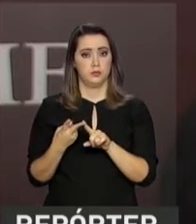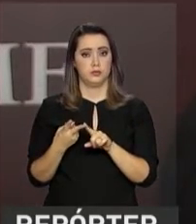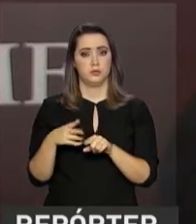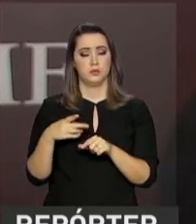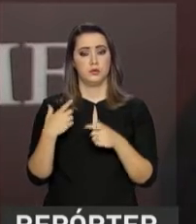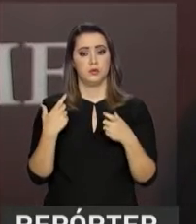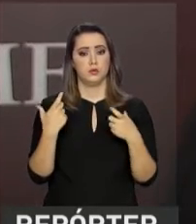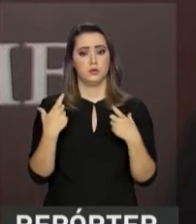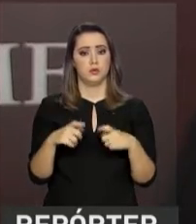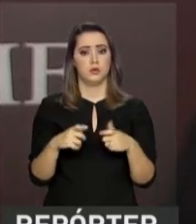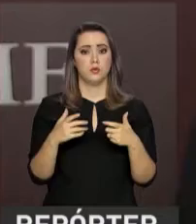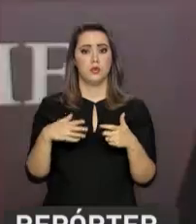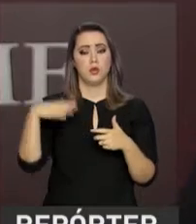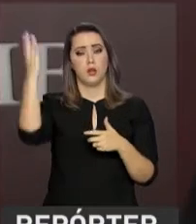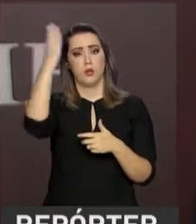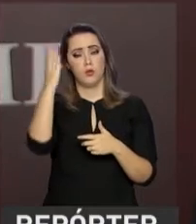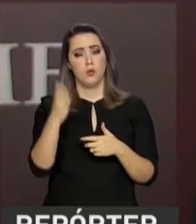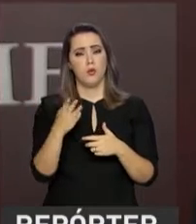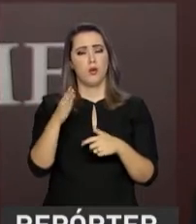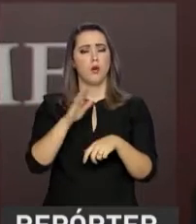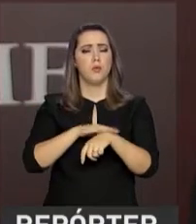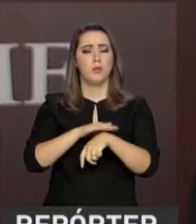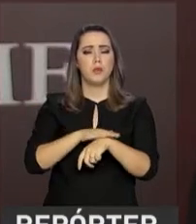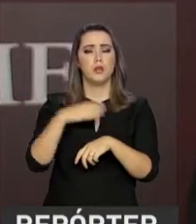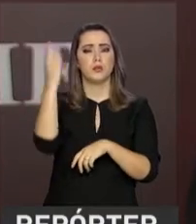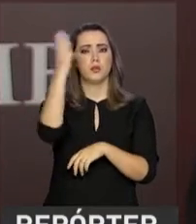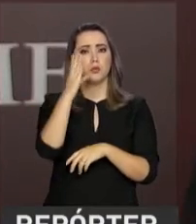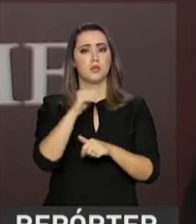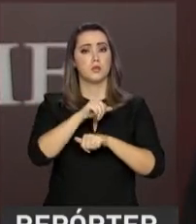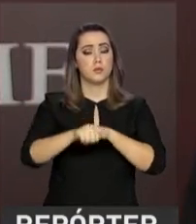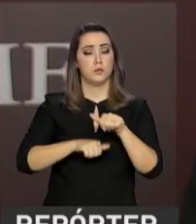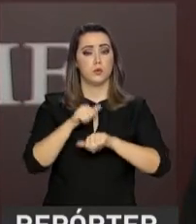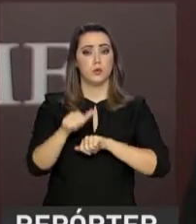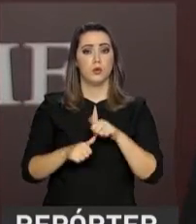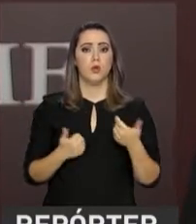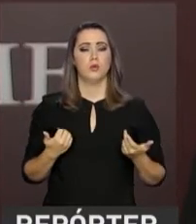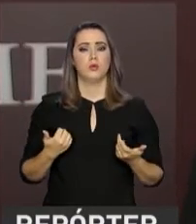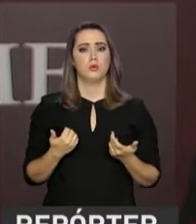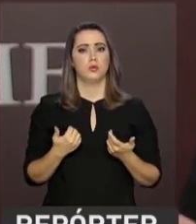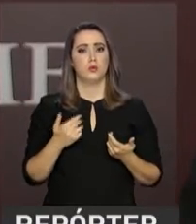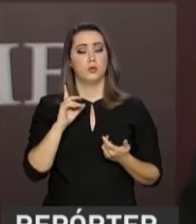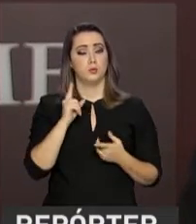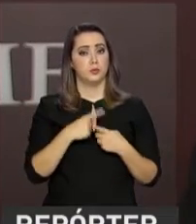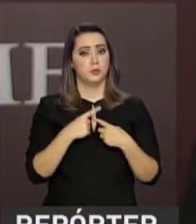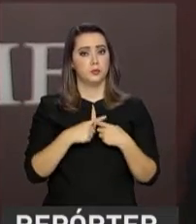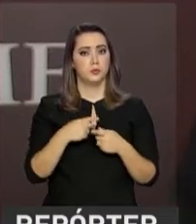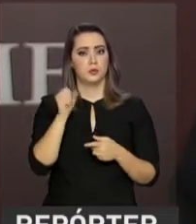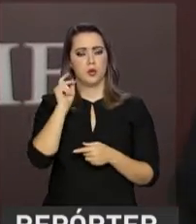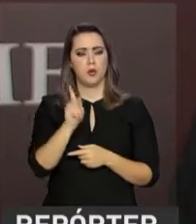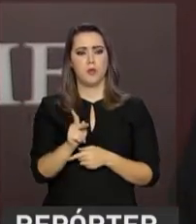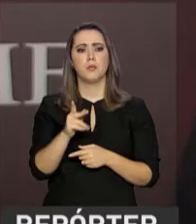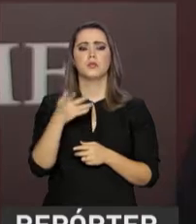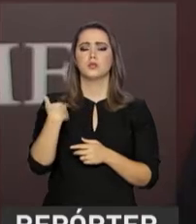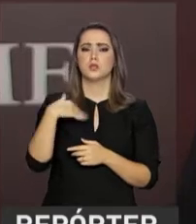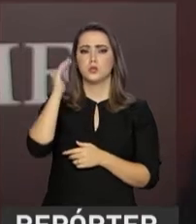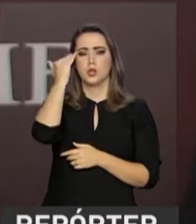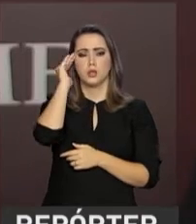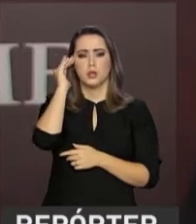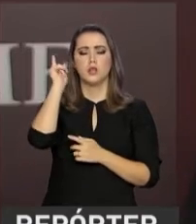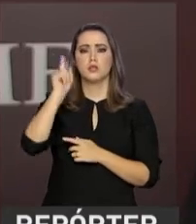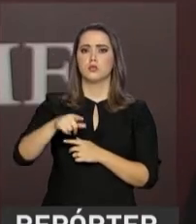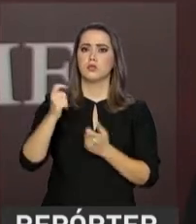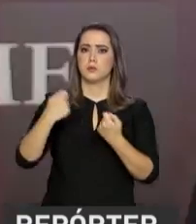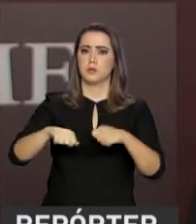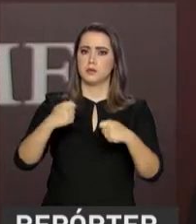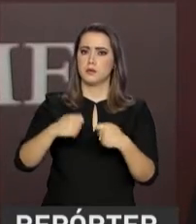ambiente no país mudou muito com relação à Previdência. Já há uma compreensão de